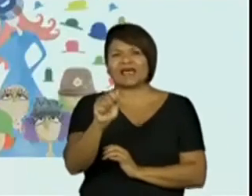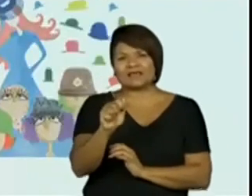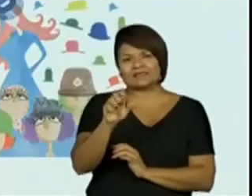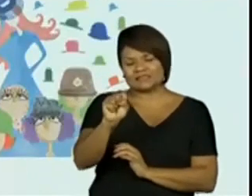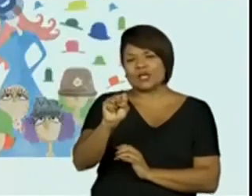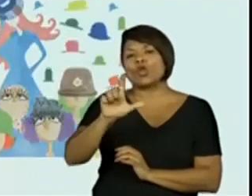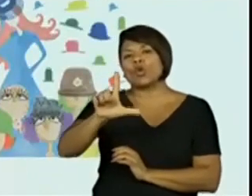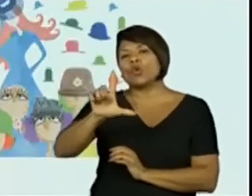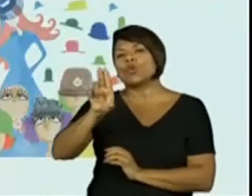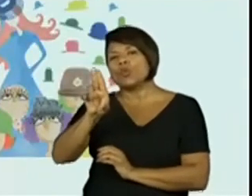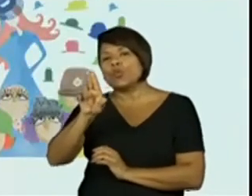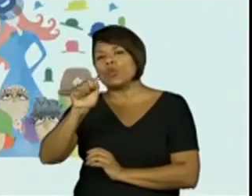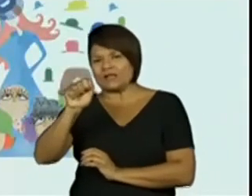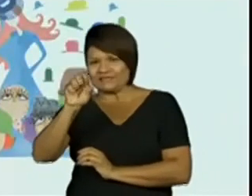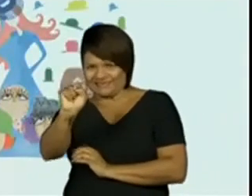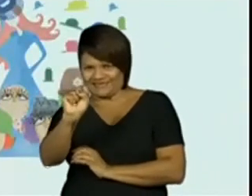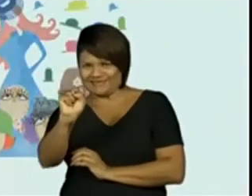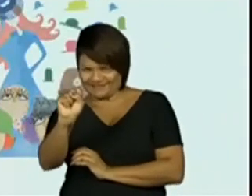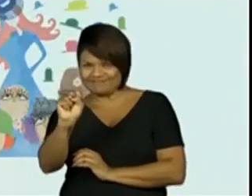Pode passar.